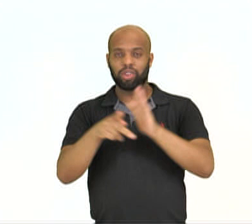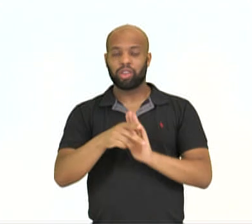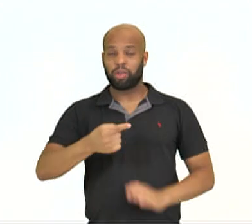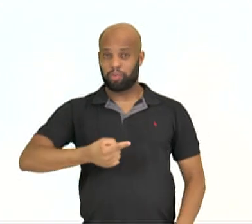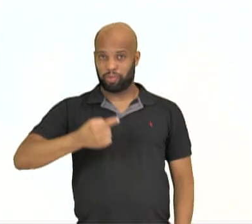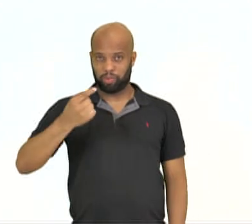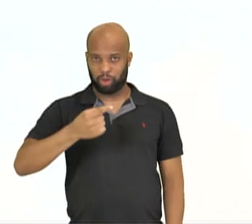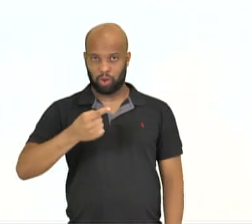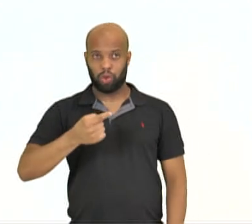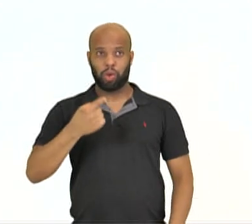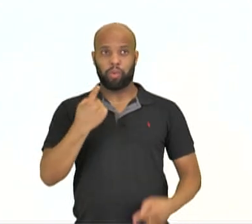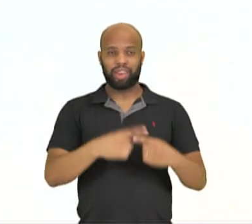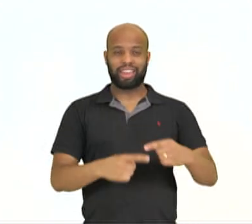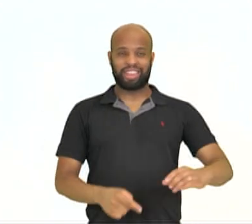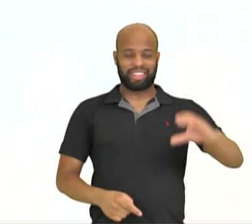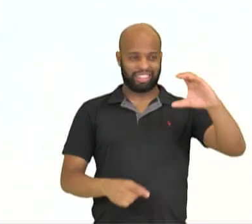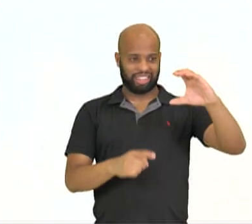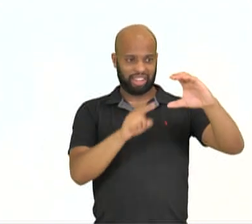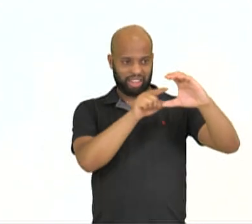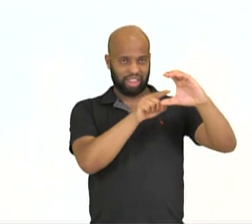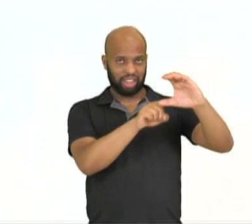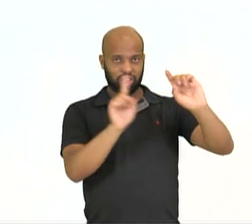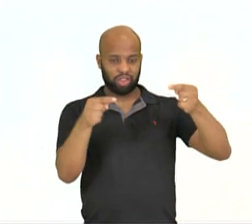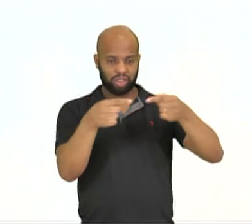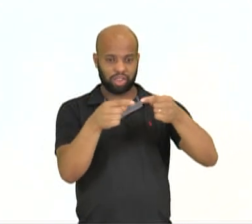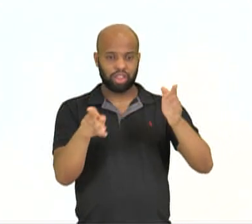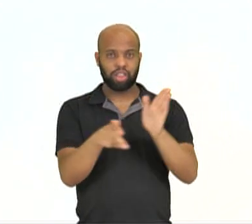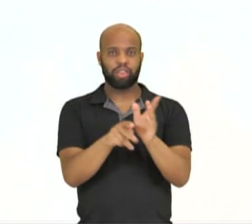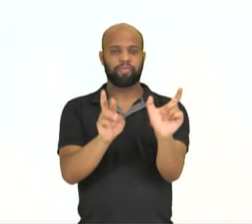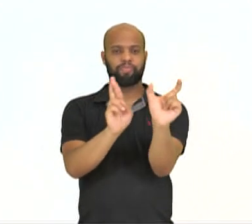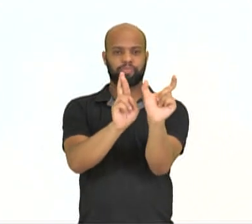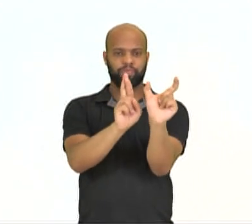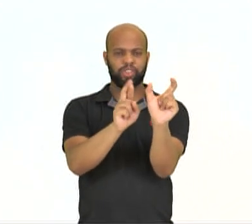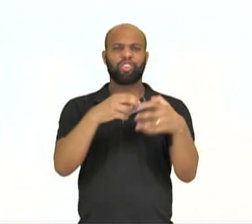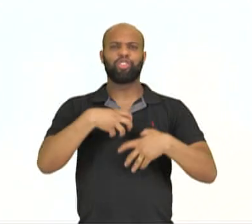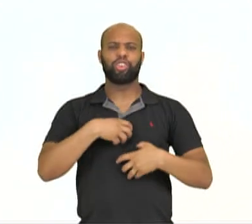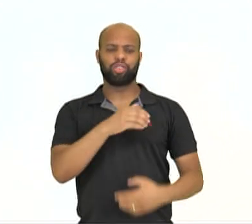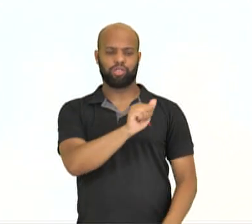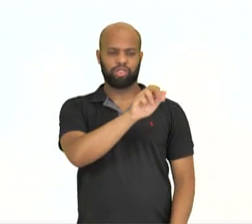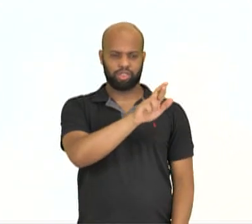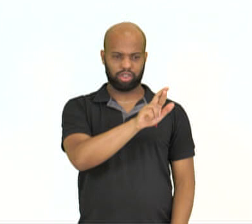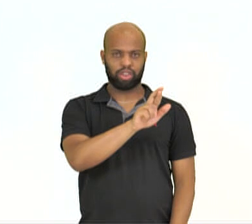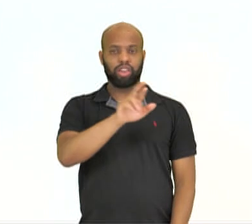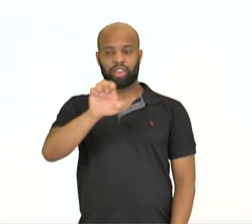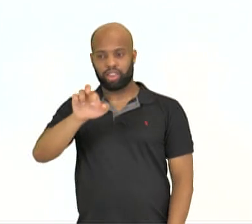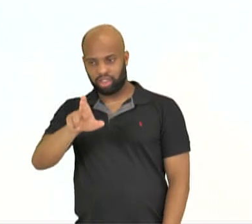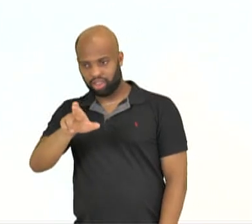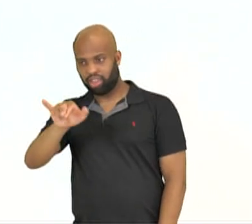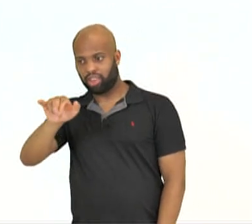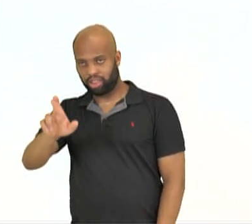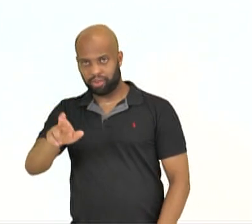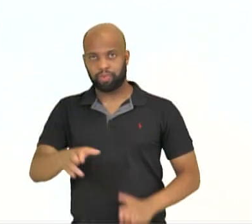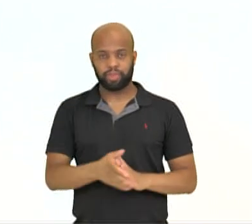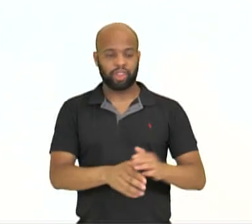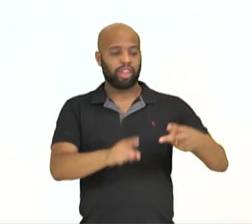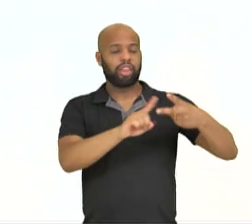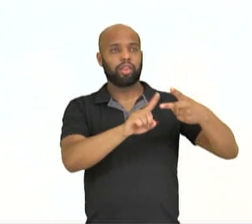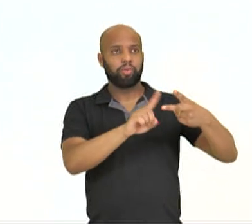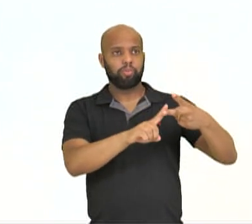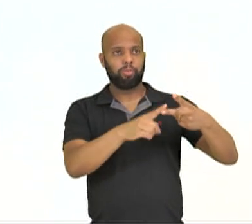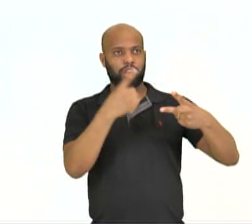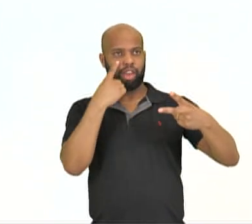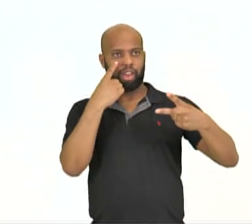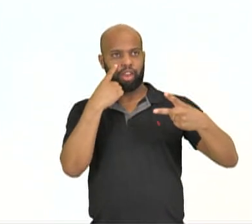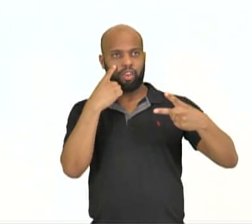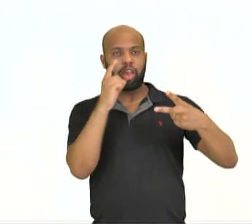no infinitivo. Lembre-se que são os verbos terminados em ar, er e ir. Tá? B, acabado e